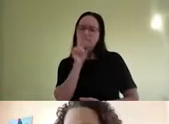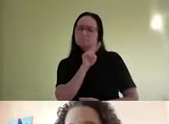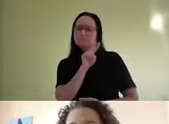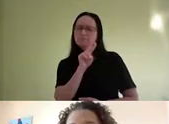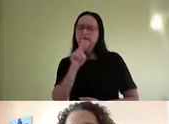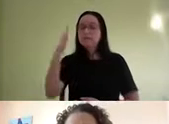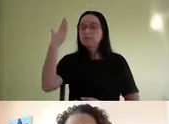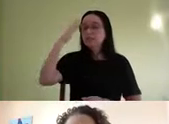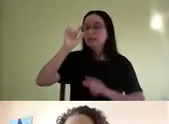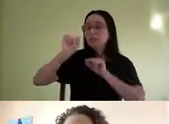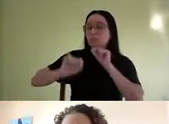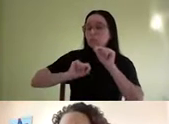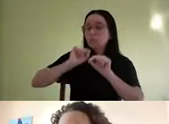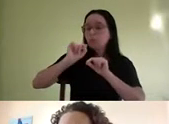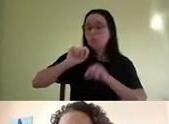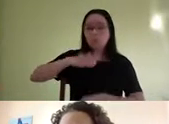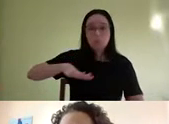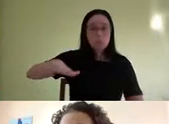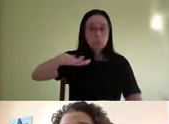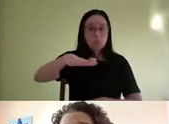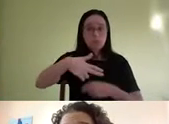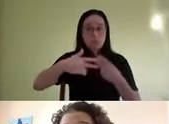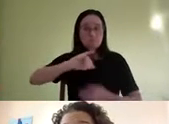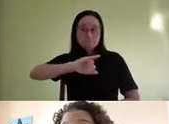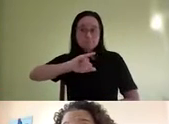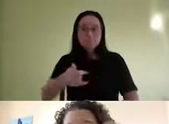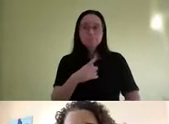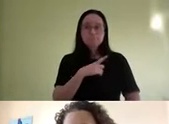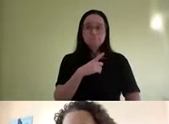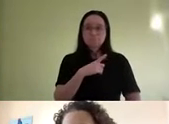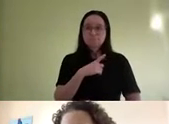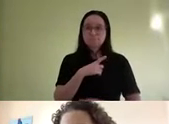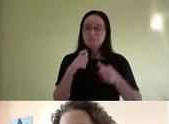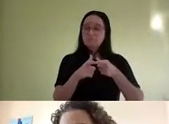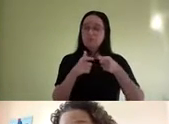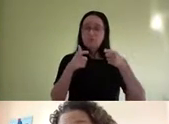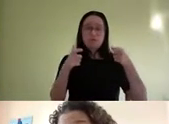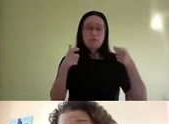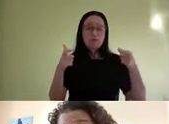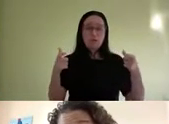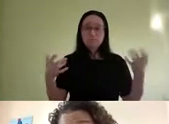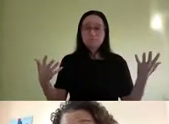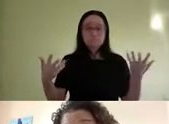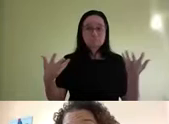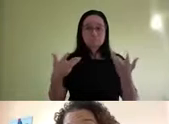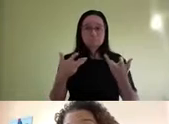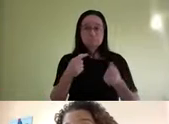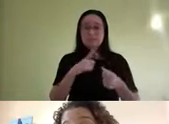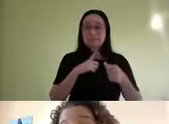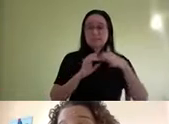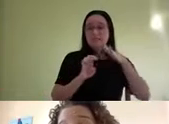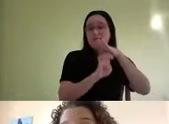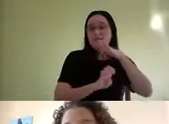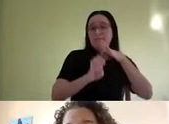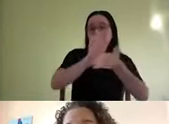negócio, me pareceu uma oportunidade que ainda era muito grande, então as empresas são muito, tem várias